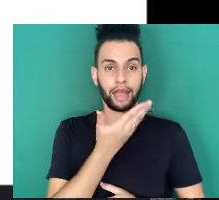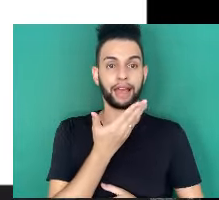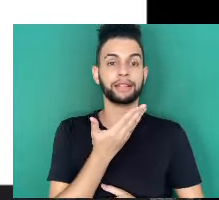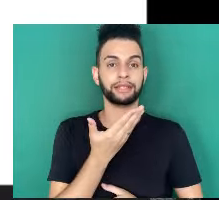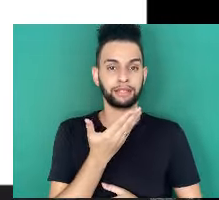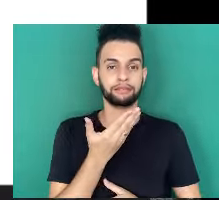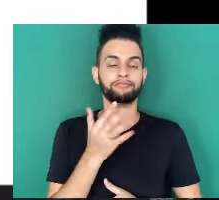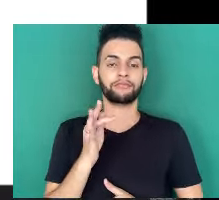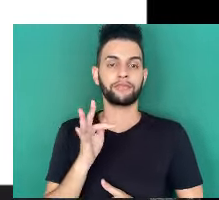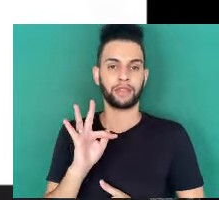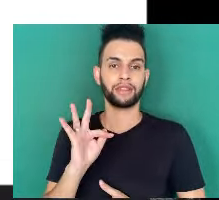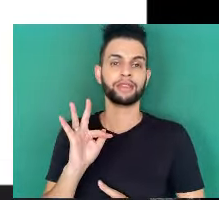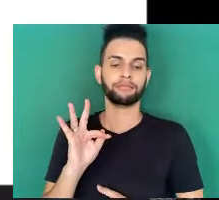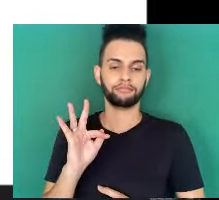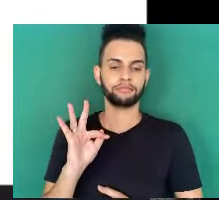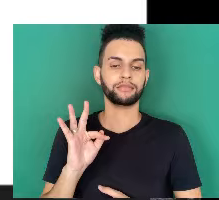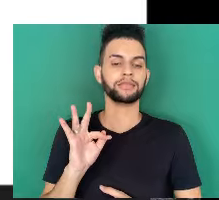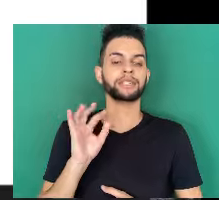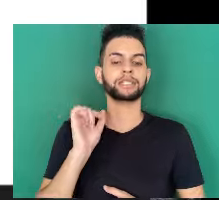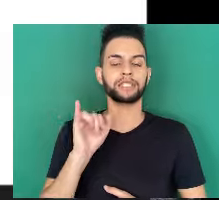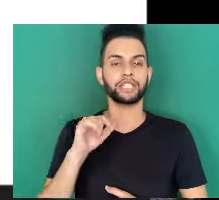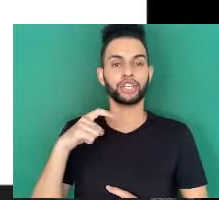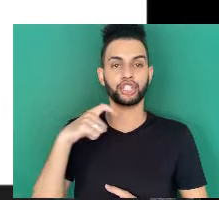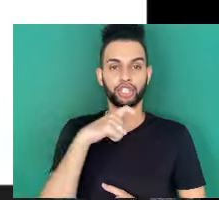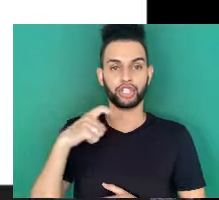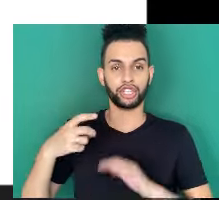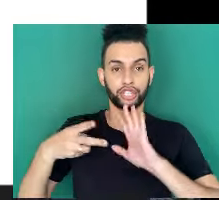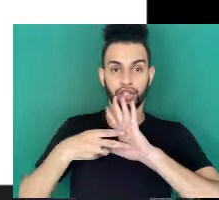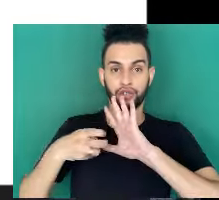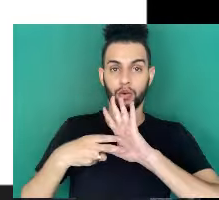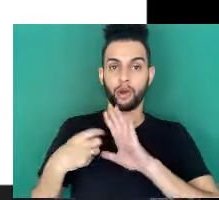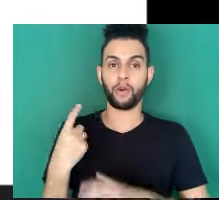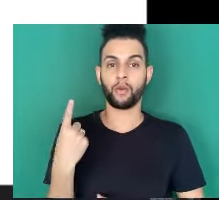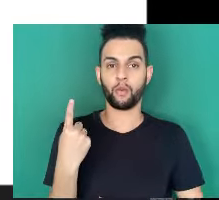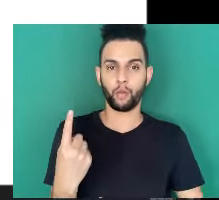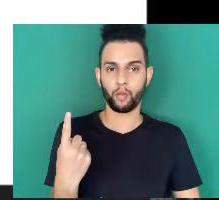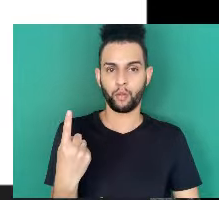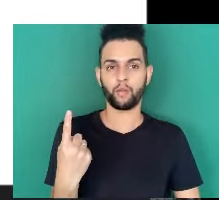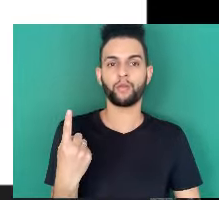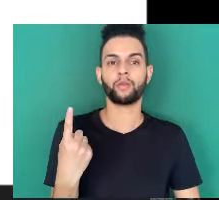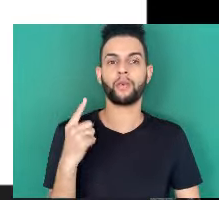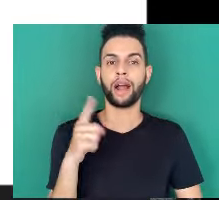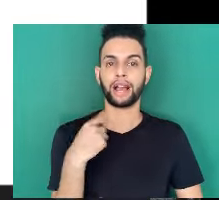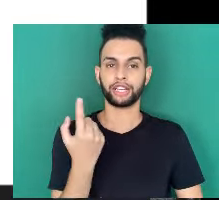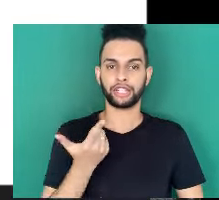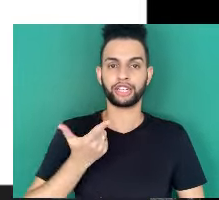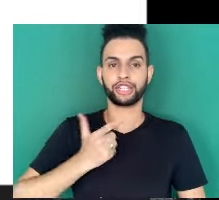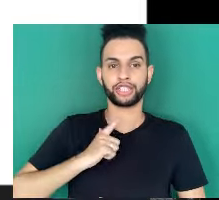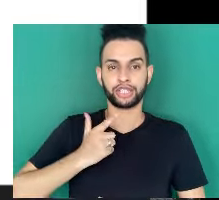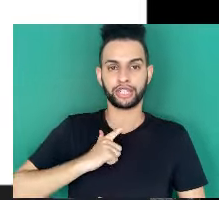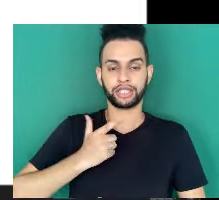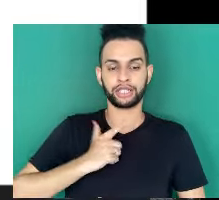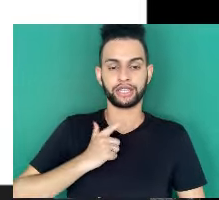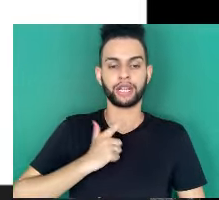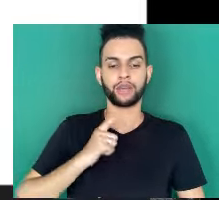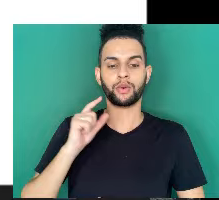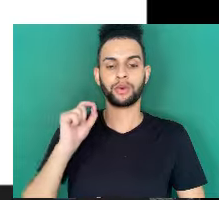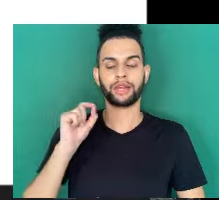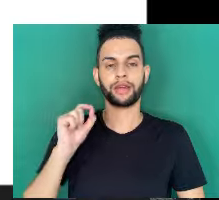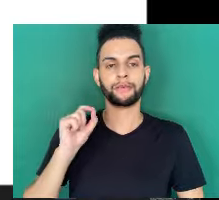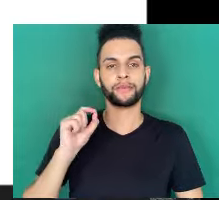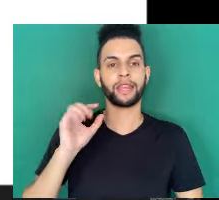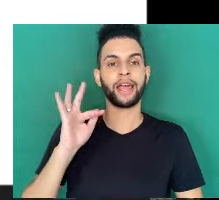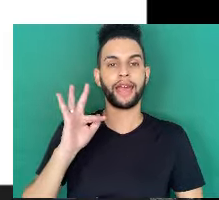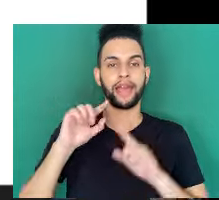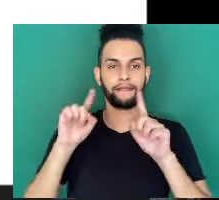Repara que quando x é igual a 1, né, o que a gente tem é exatamente o que? O f de